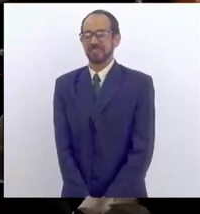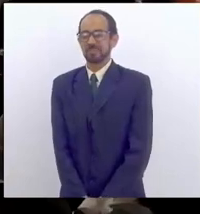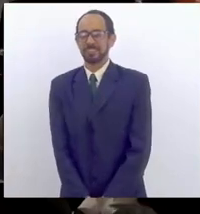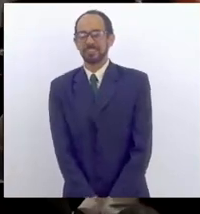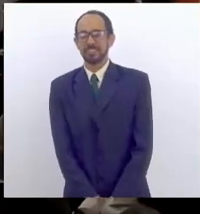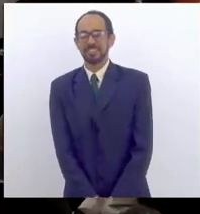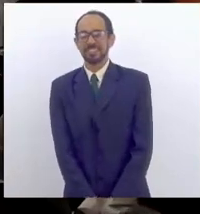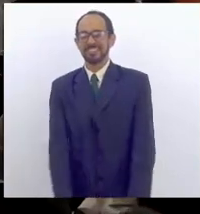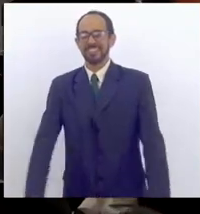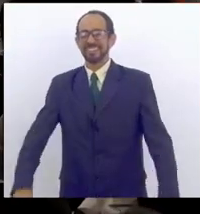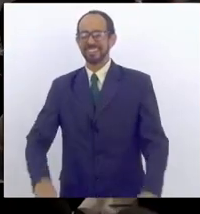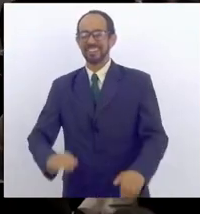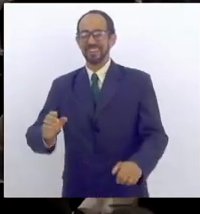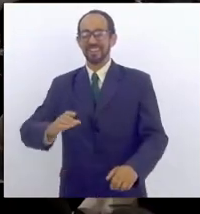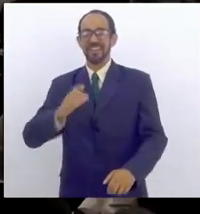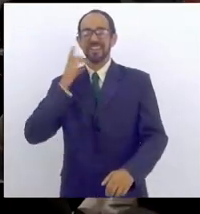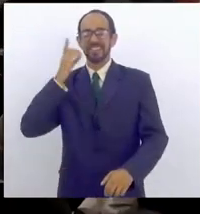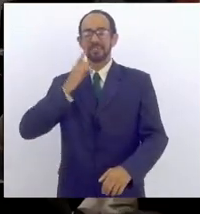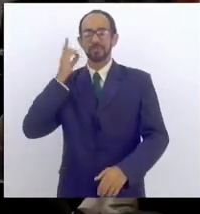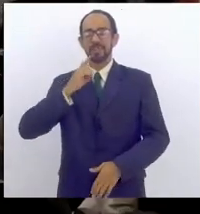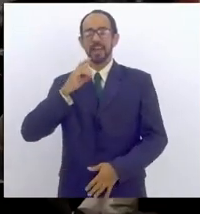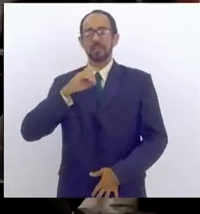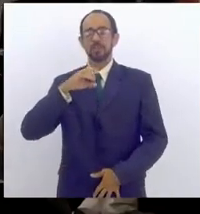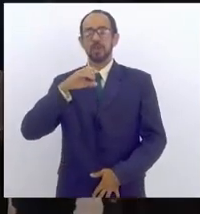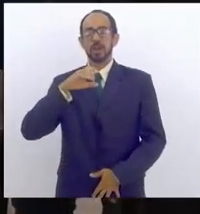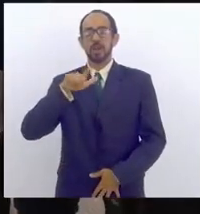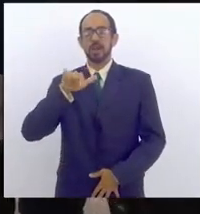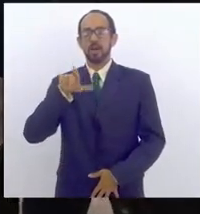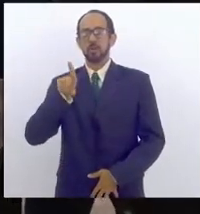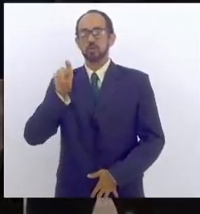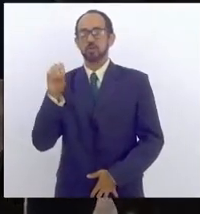Deputado Cláudio Caiado.